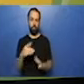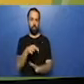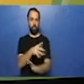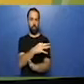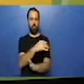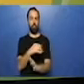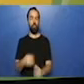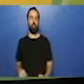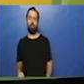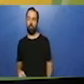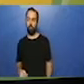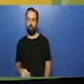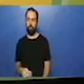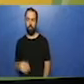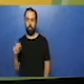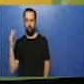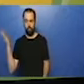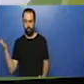Então, aqui nós temos